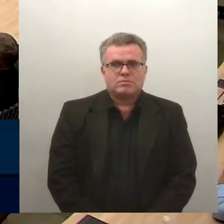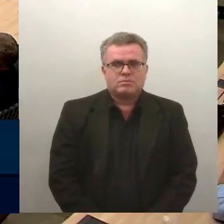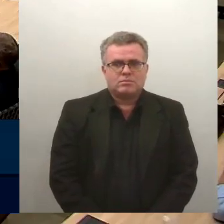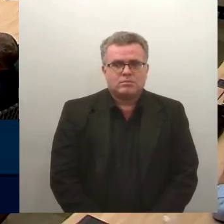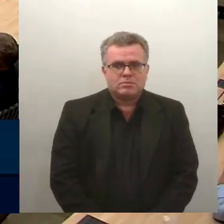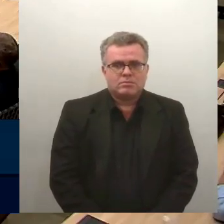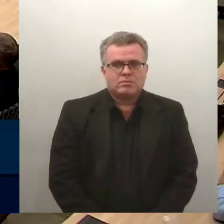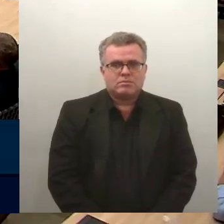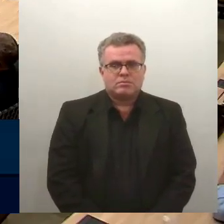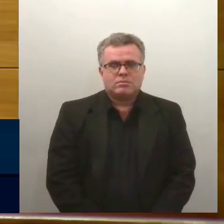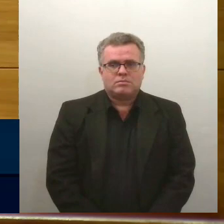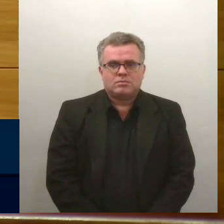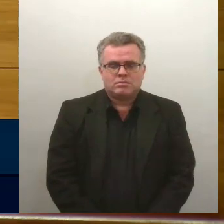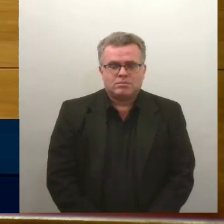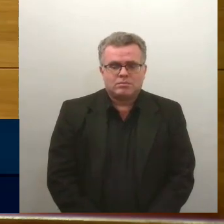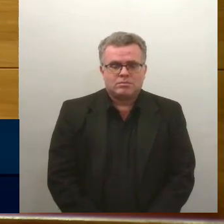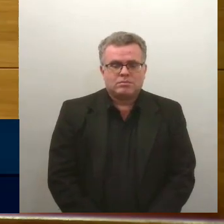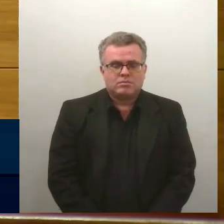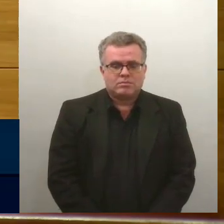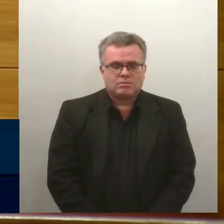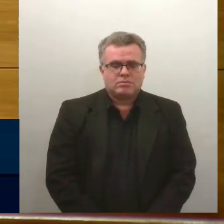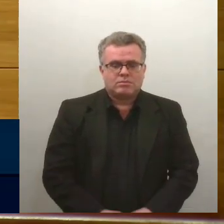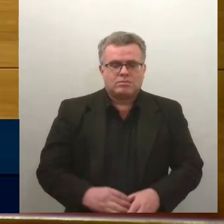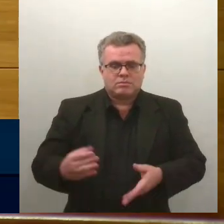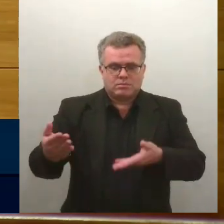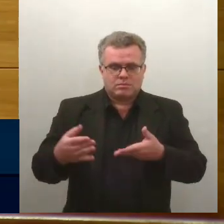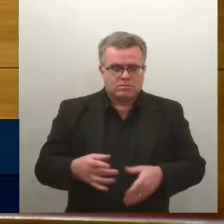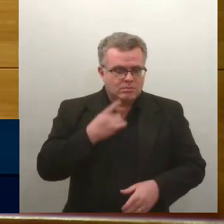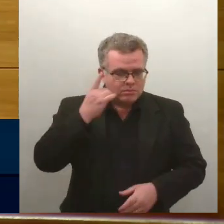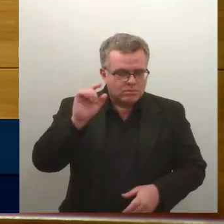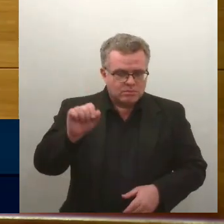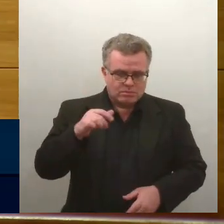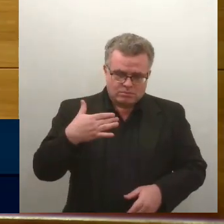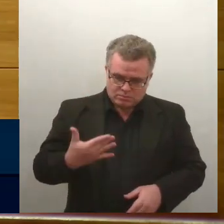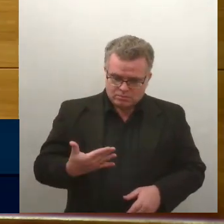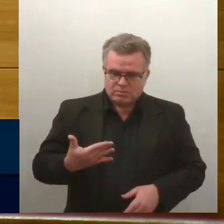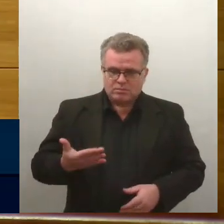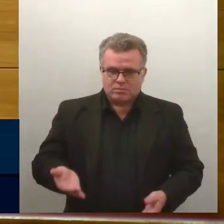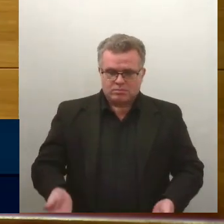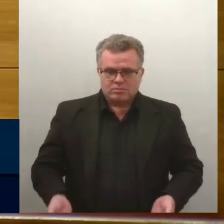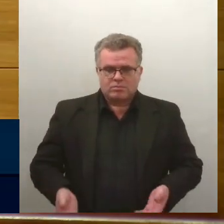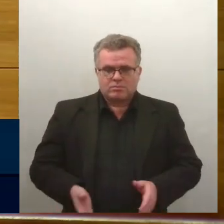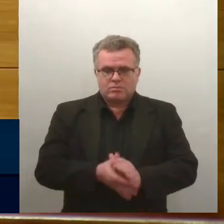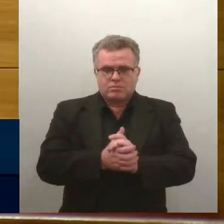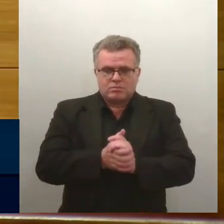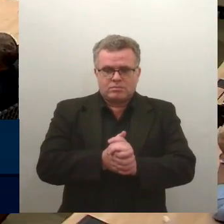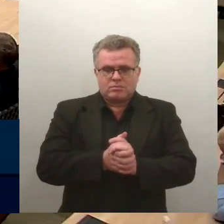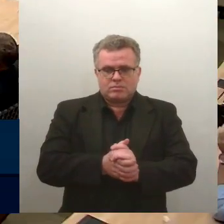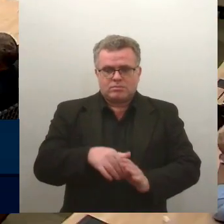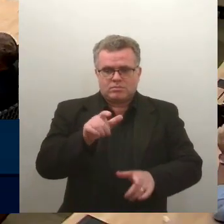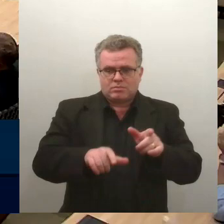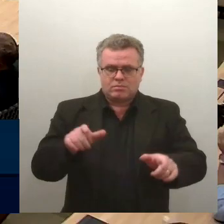Convidamos a deputada Linda Brasil para saudar os homenageados em nome da Assembleia Legislativa.